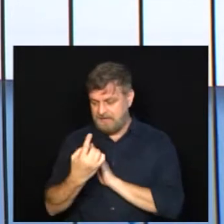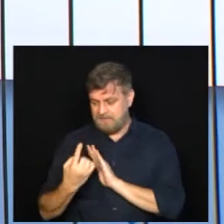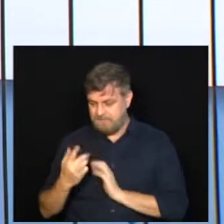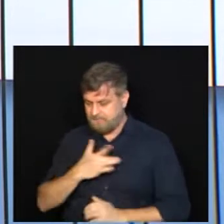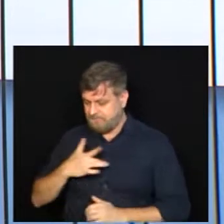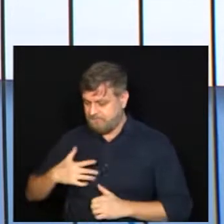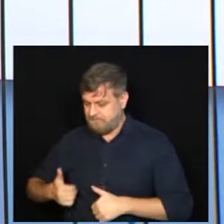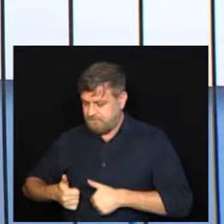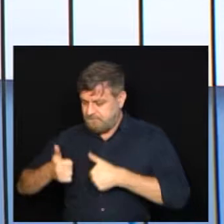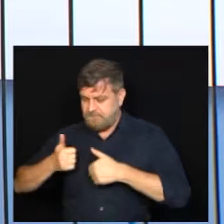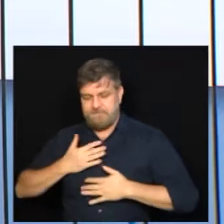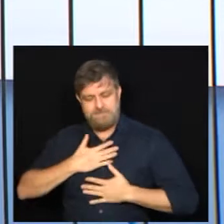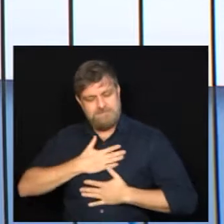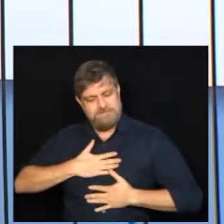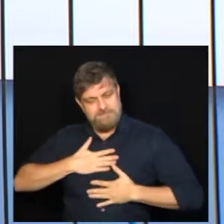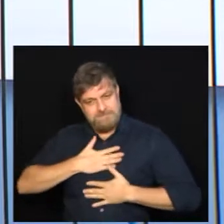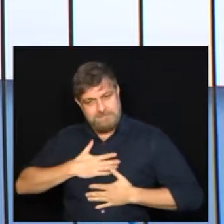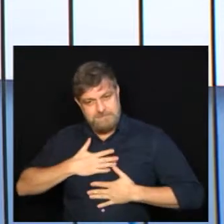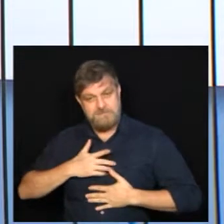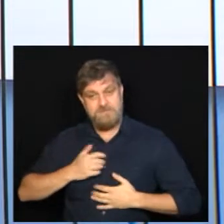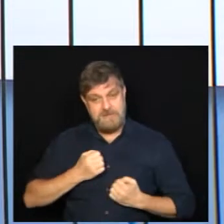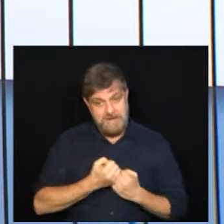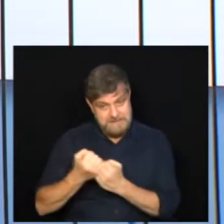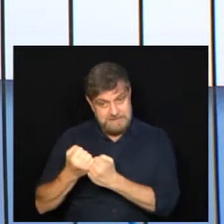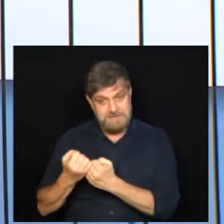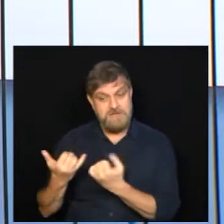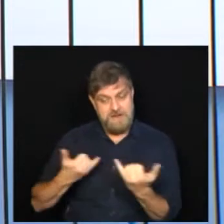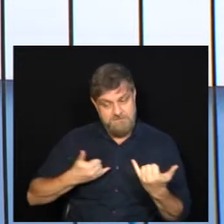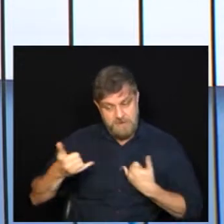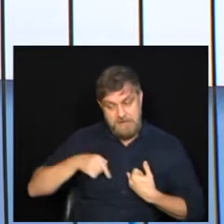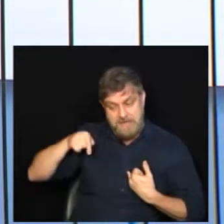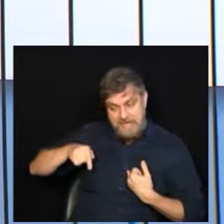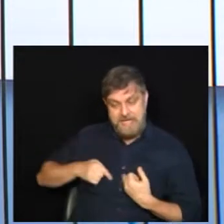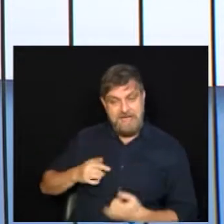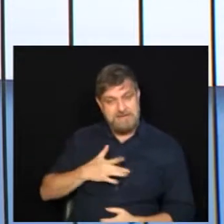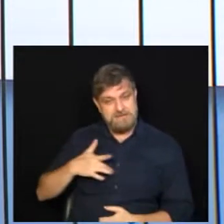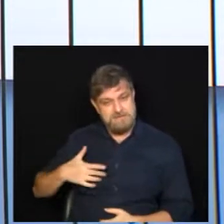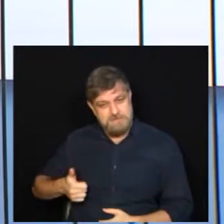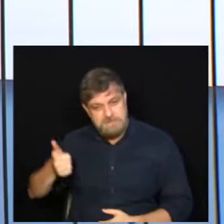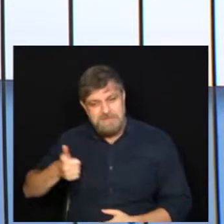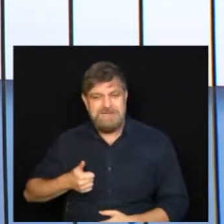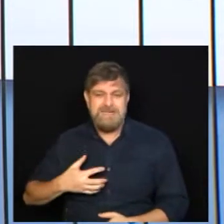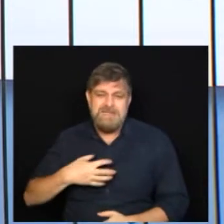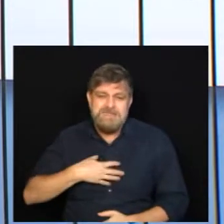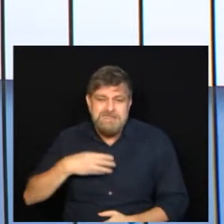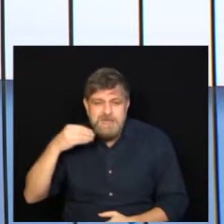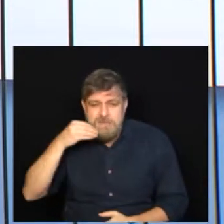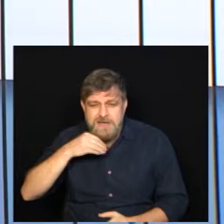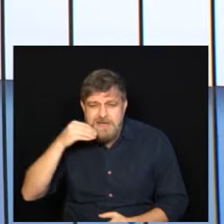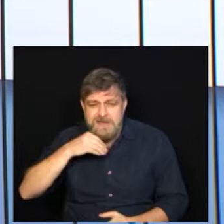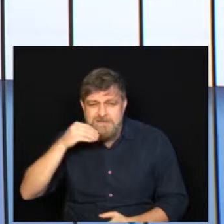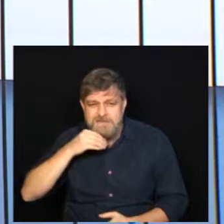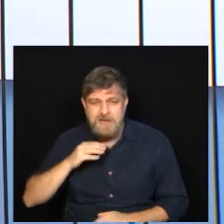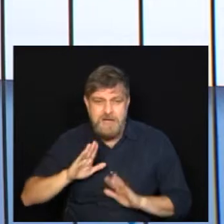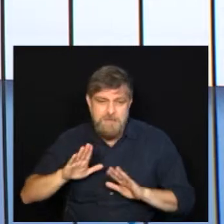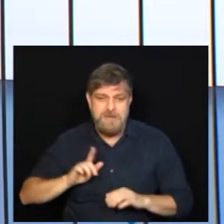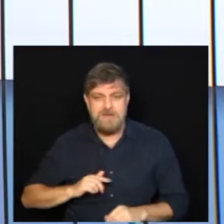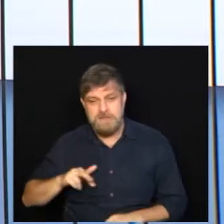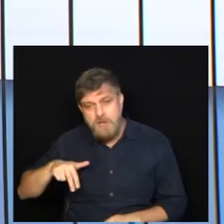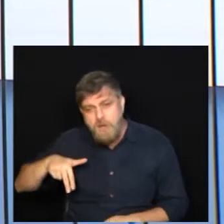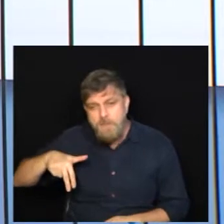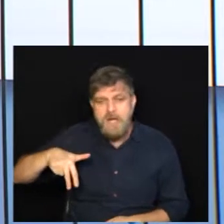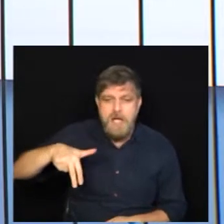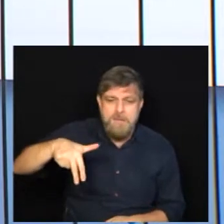está se sentindo bem melhor de acordo com a assessoria, ainda que sinta leve fraqueza em algumas atividades, como na